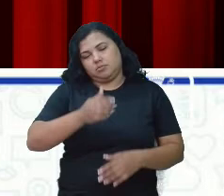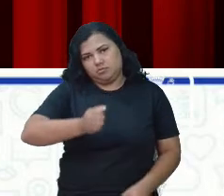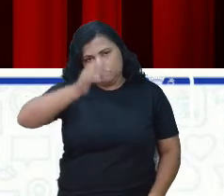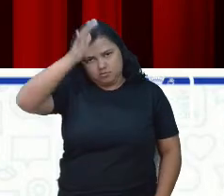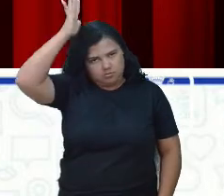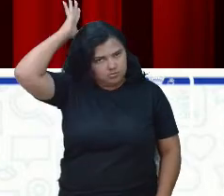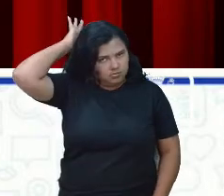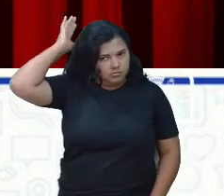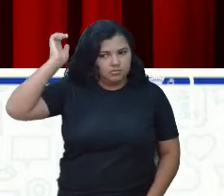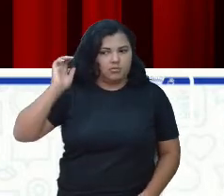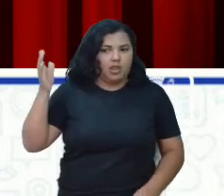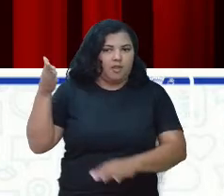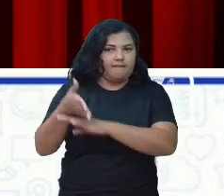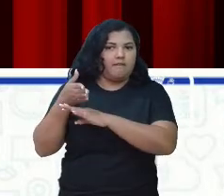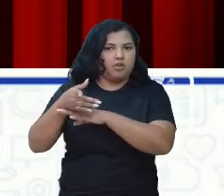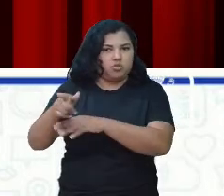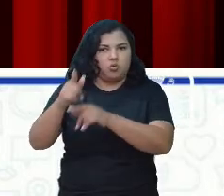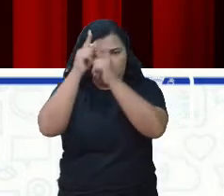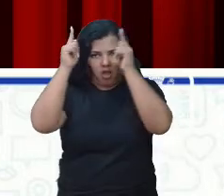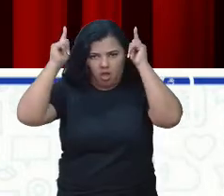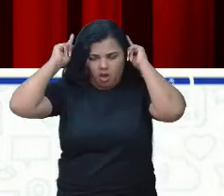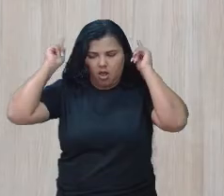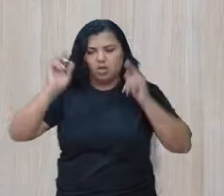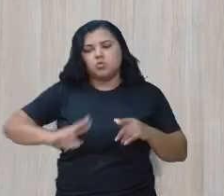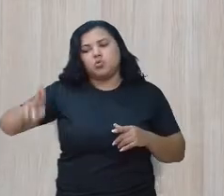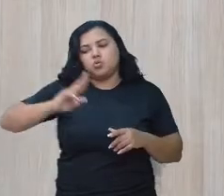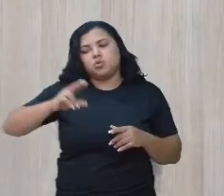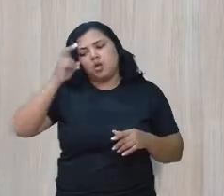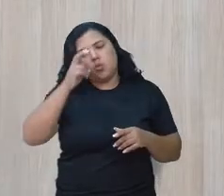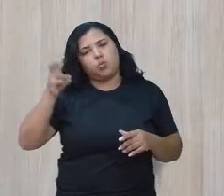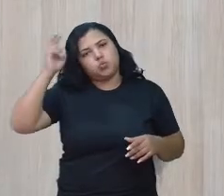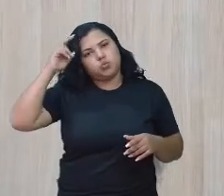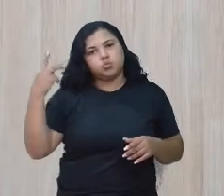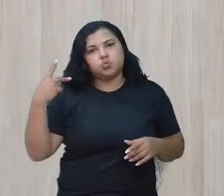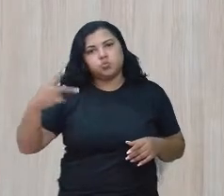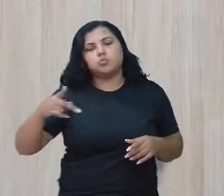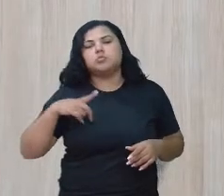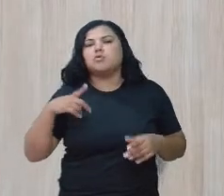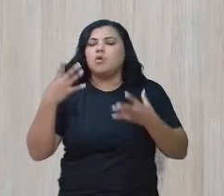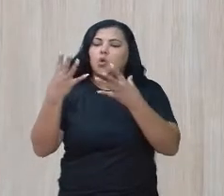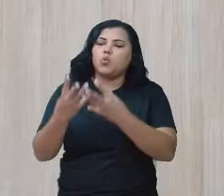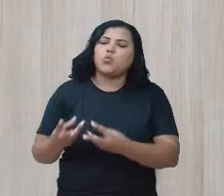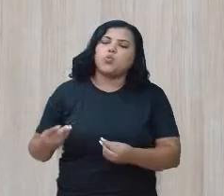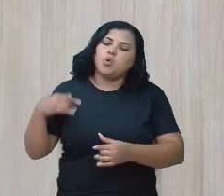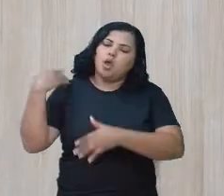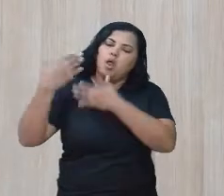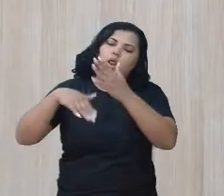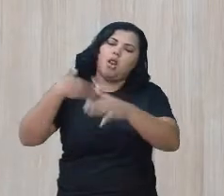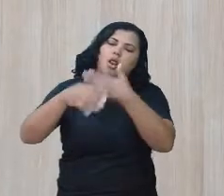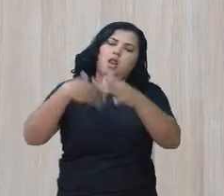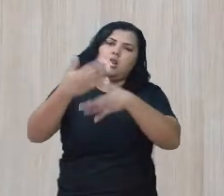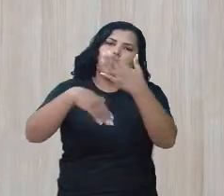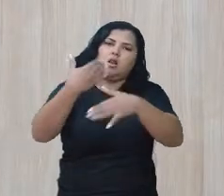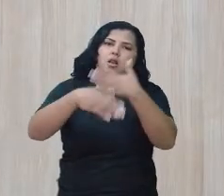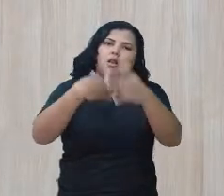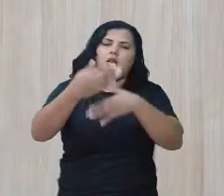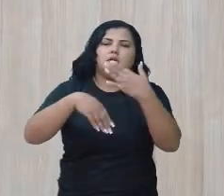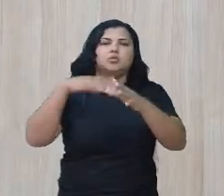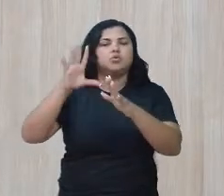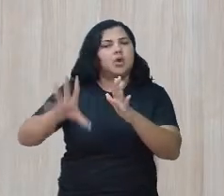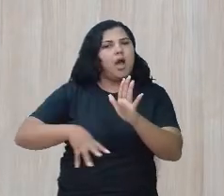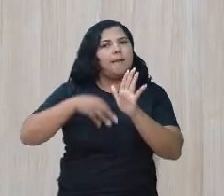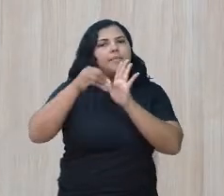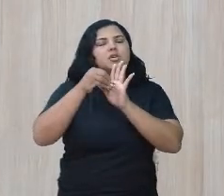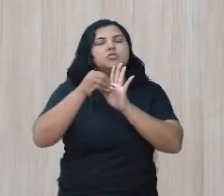dominaram os gregos, né? Também usufruíram de sua cultura e ela foi sendo passada, né? Até hoje a